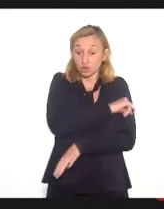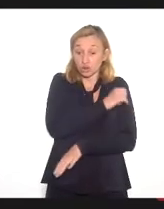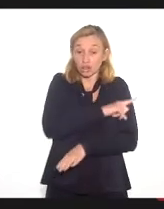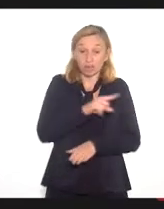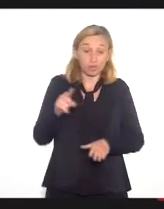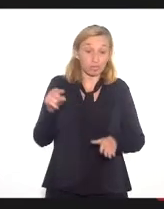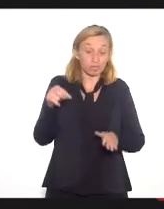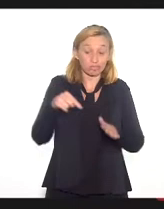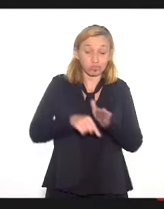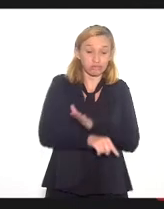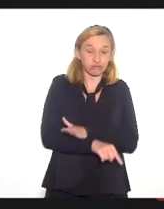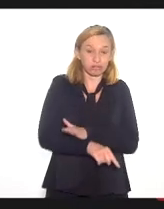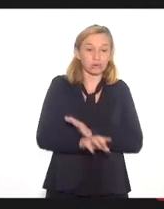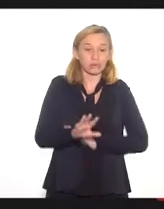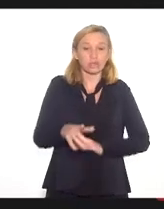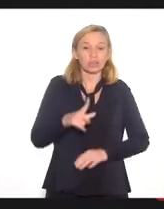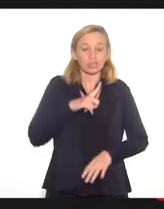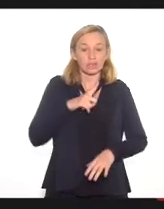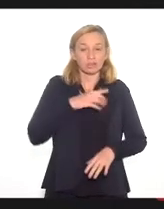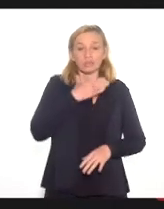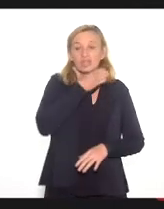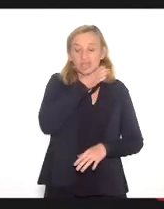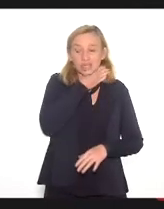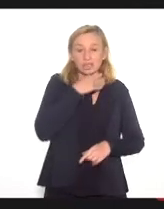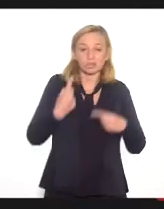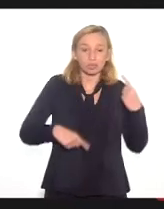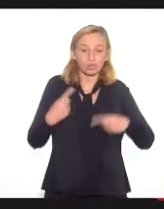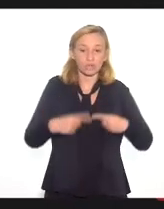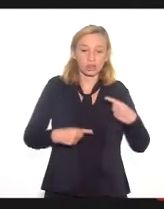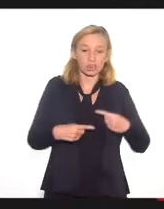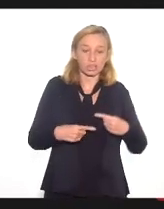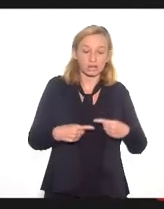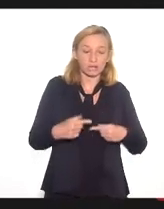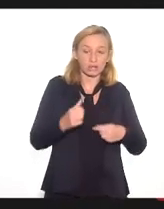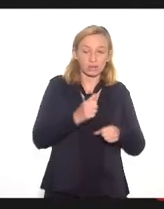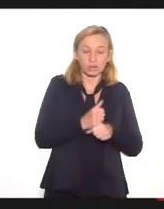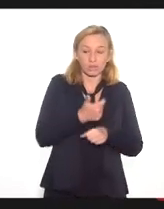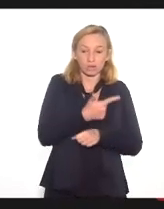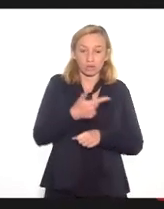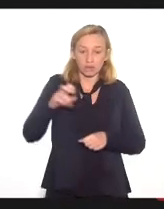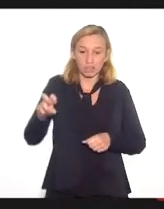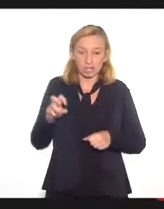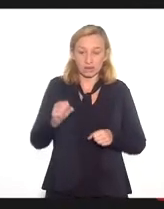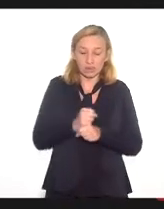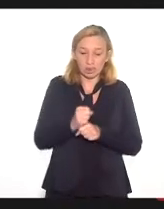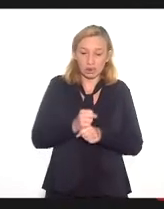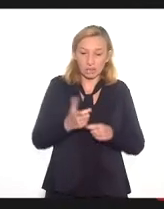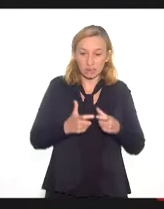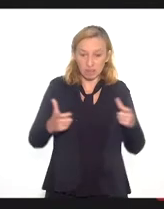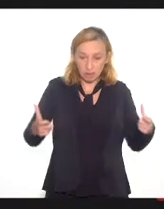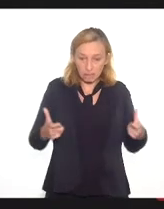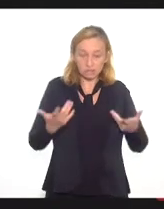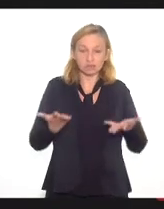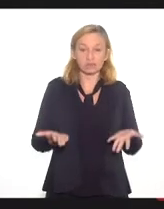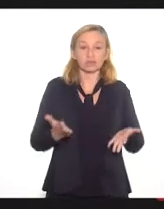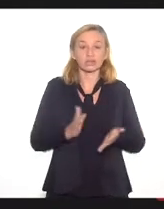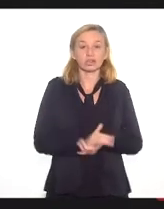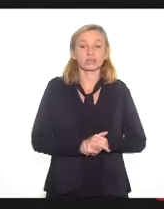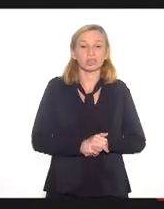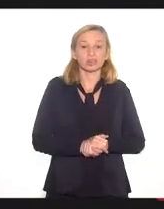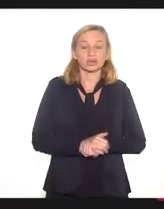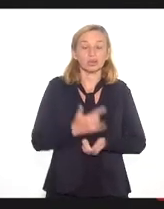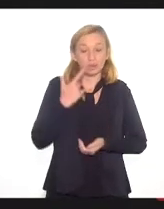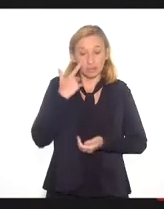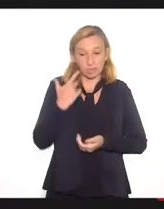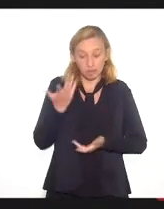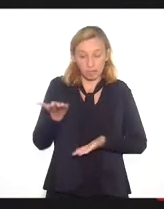2015 nós temos uma crise política econômica muito grave no Brasil uma coisa de uma raiva crescente também que está nos levando aonde está